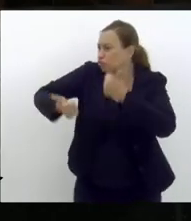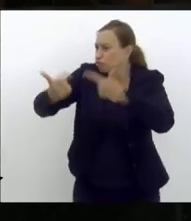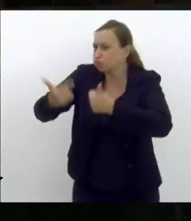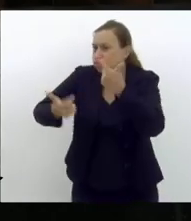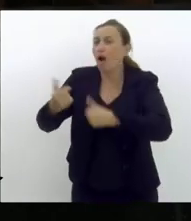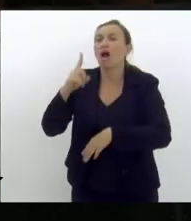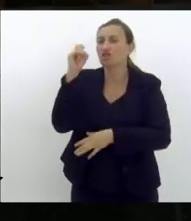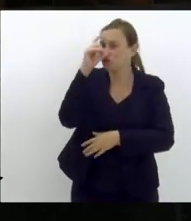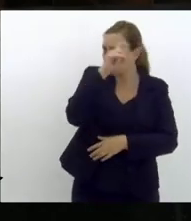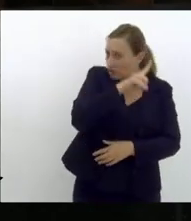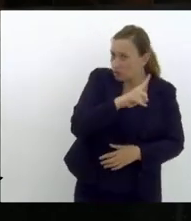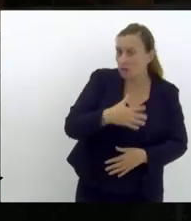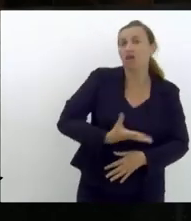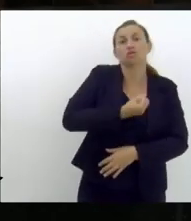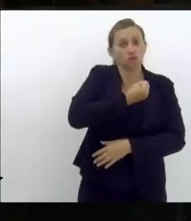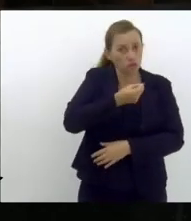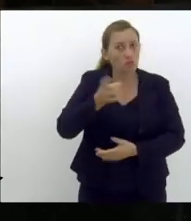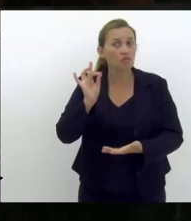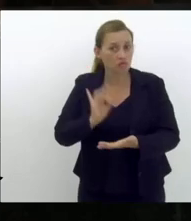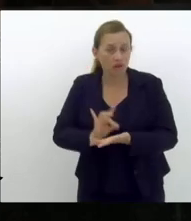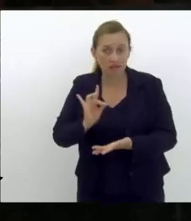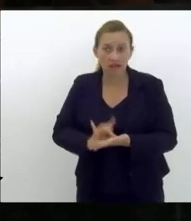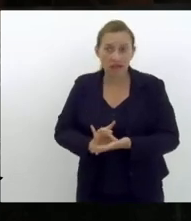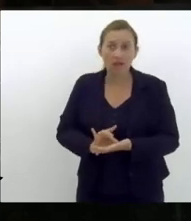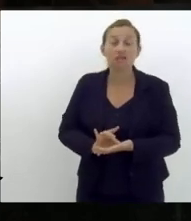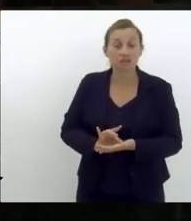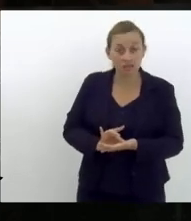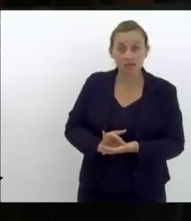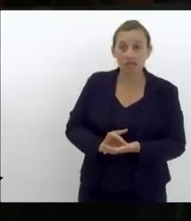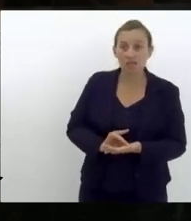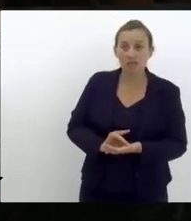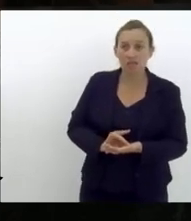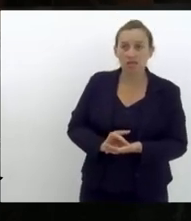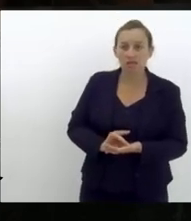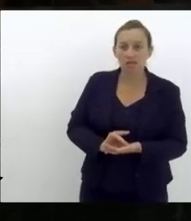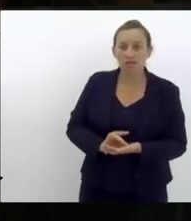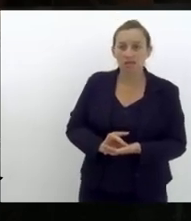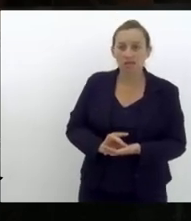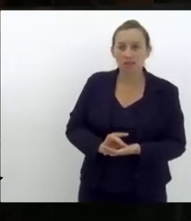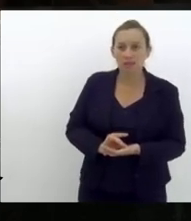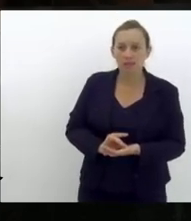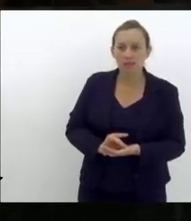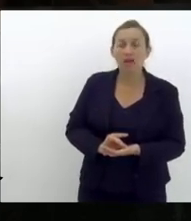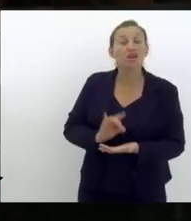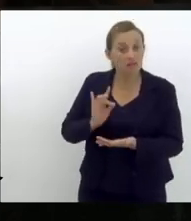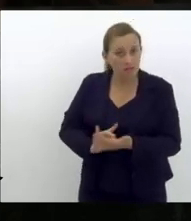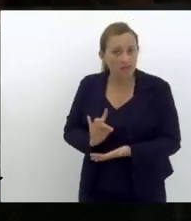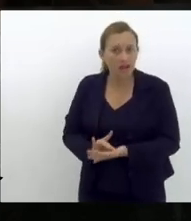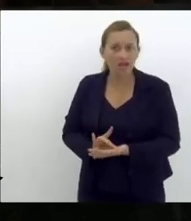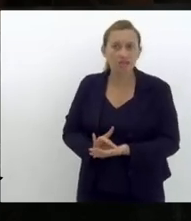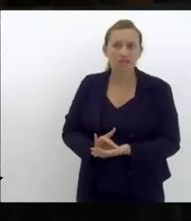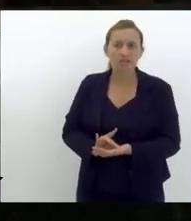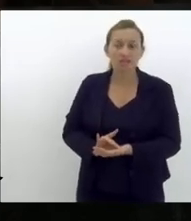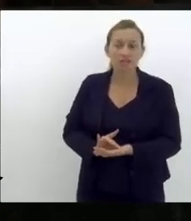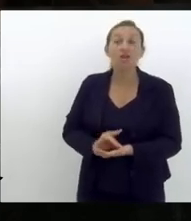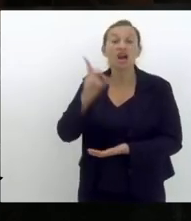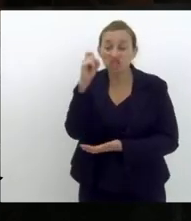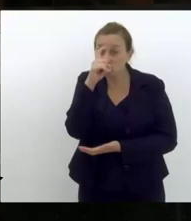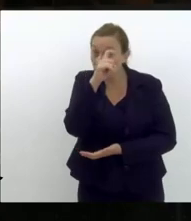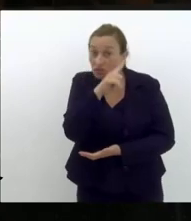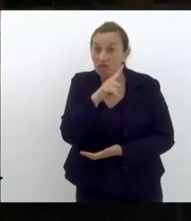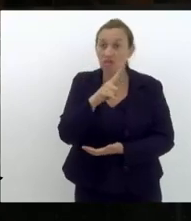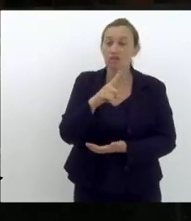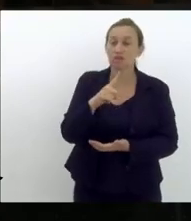difícil é assustador É verdade é verdade isso é difícil